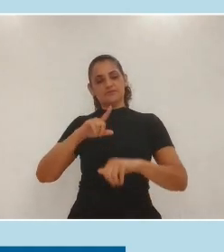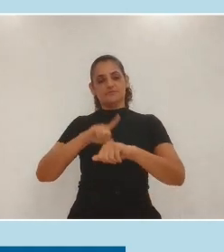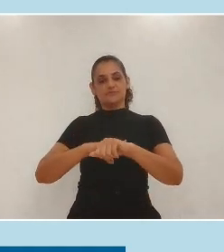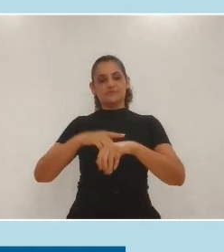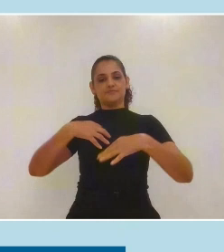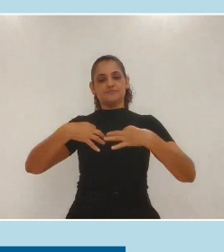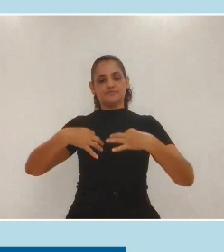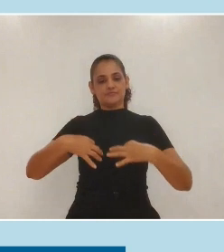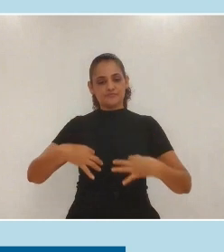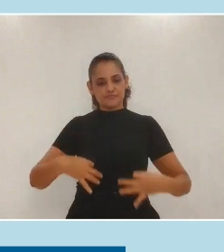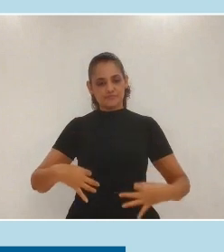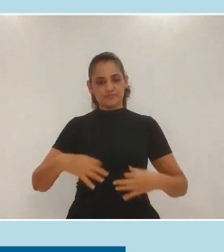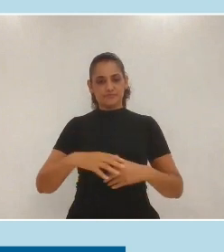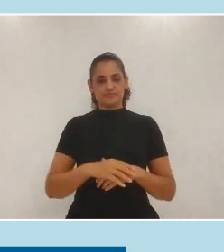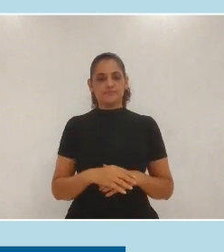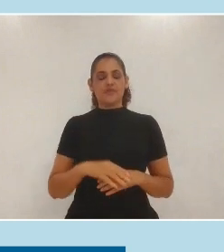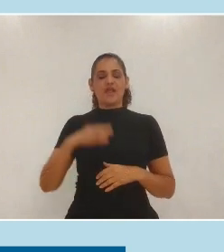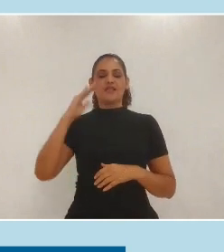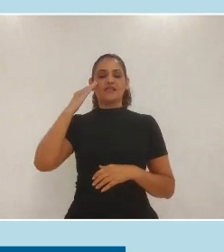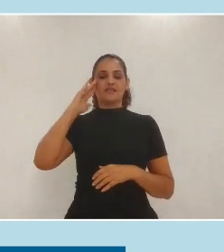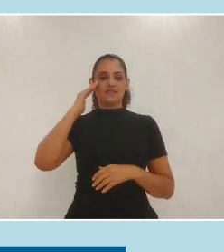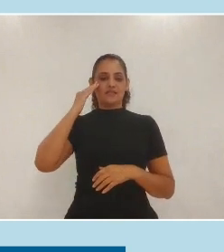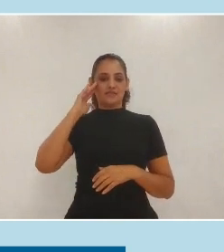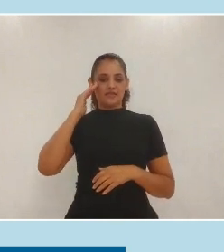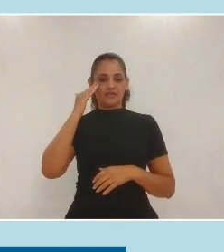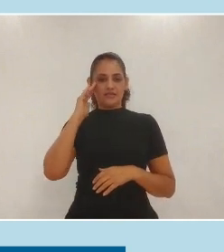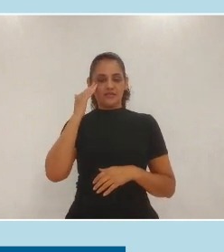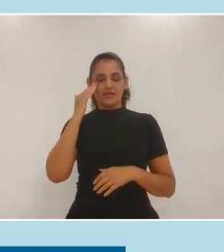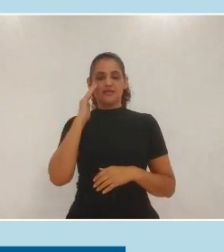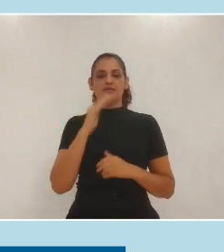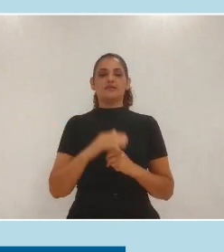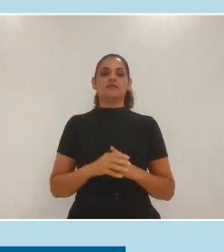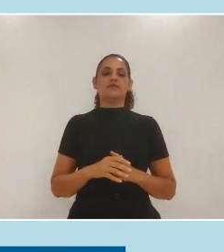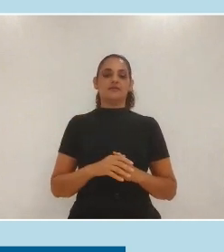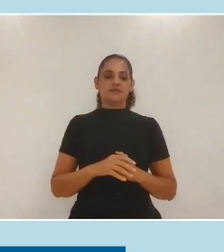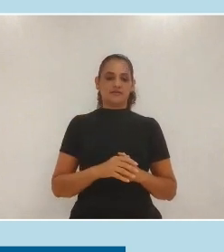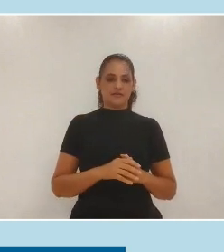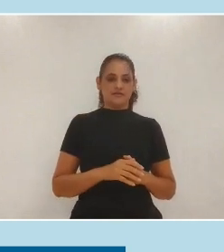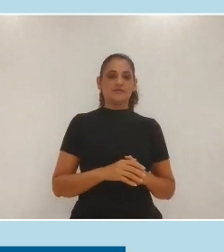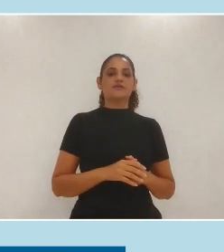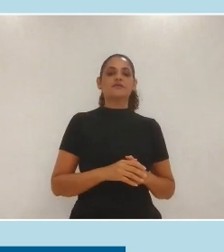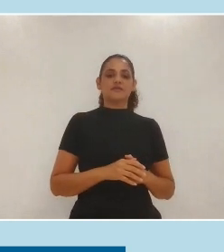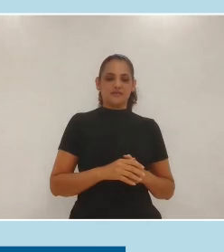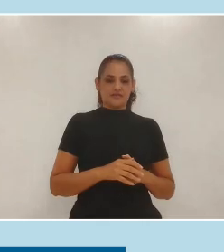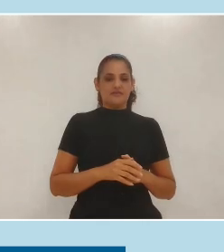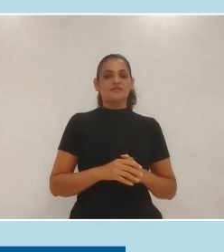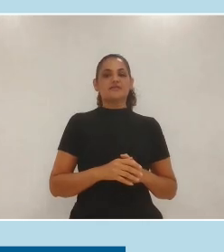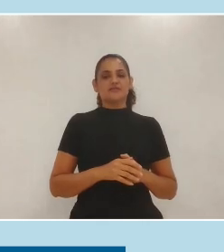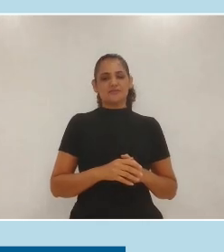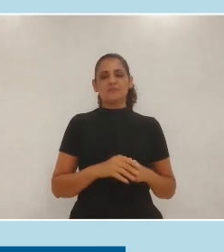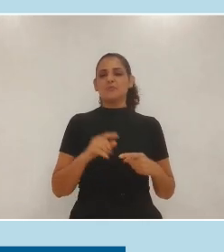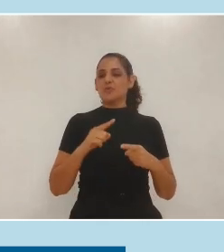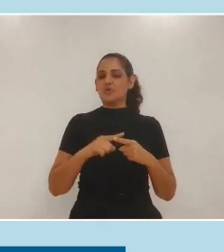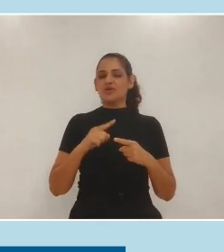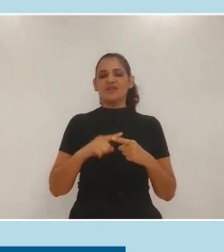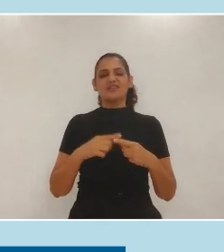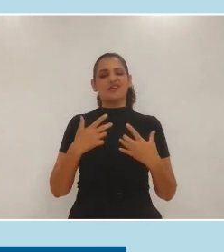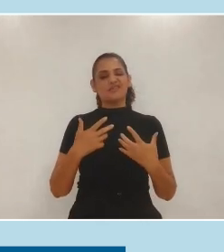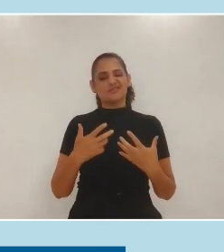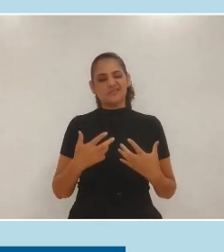específicos, entender quais são as cargas que geram cargas crônicas nessa pessoa.